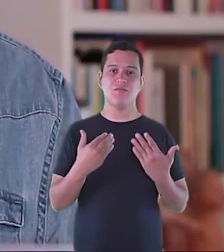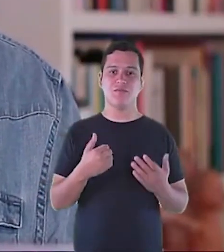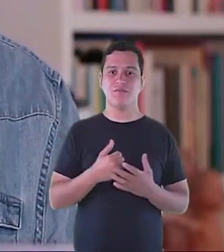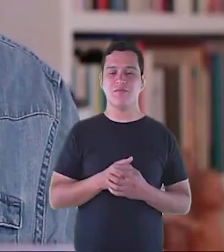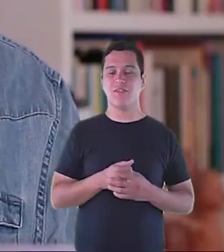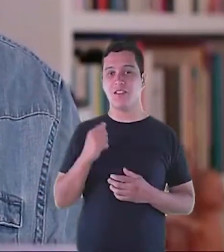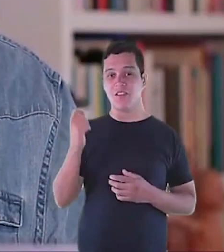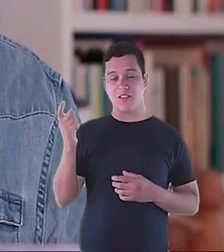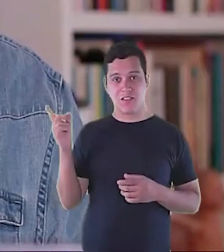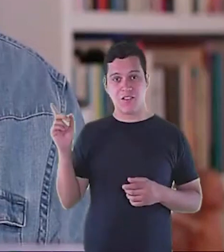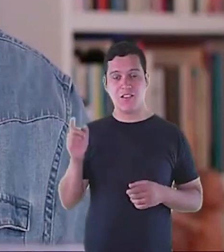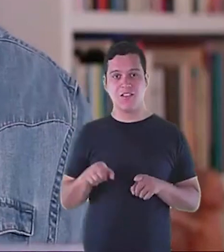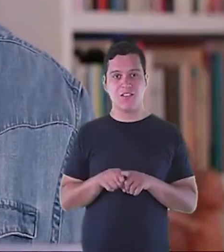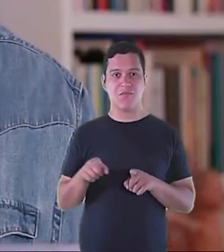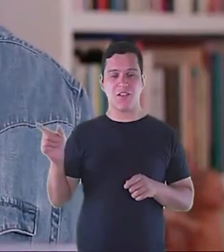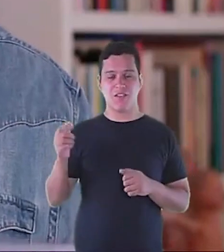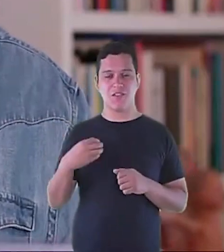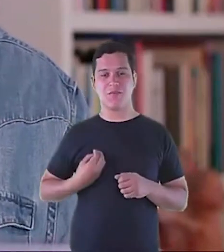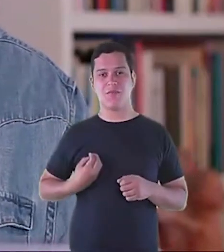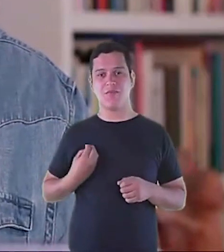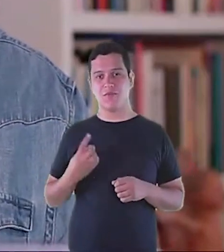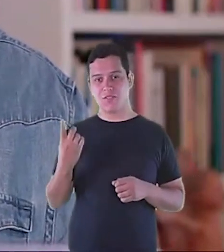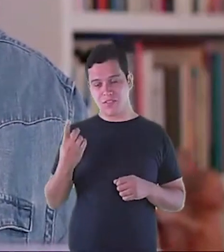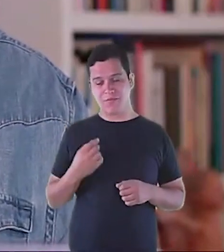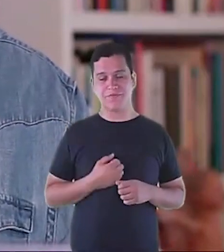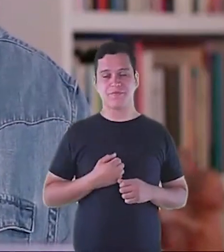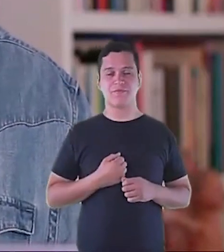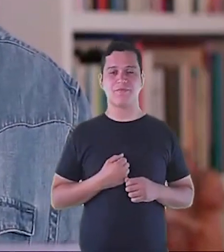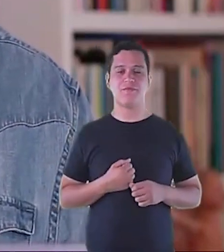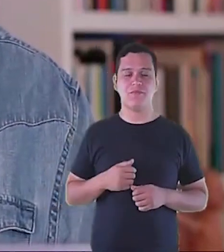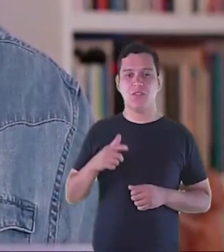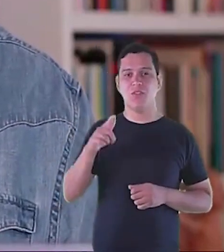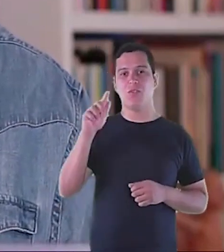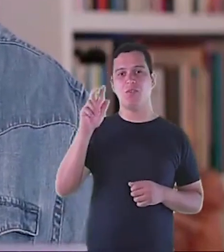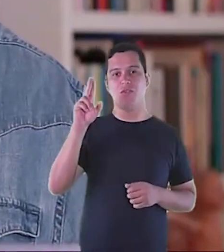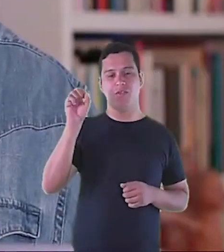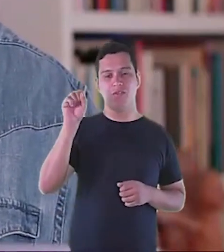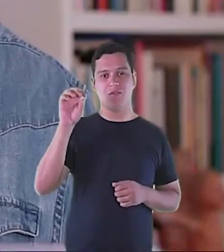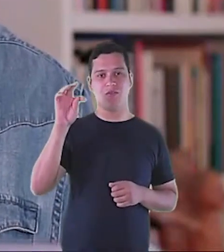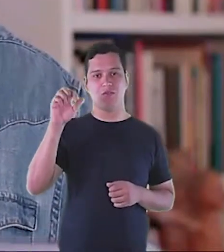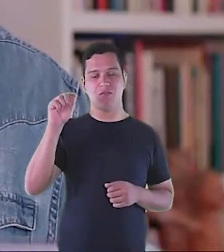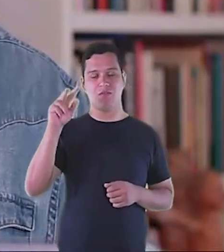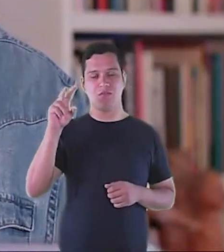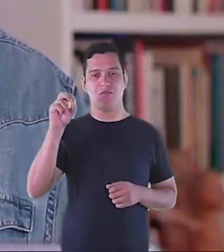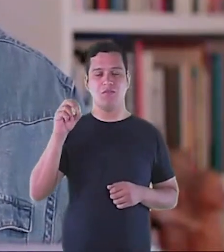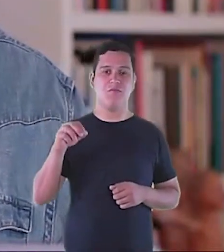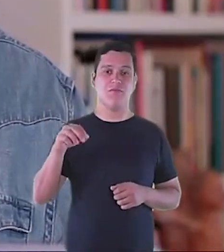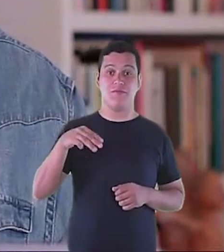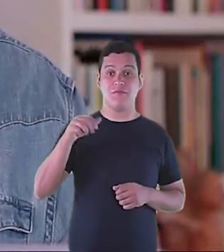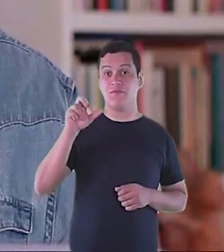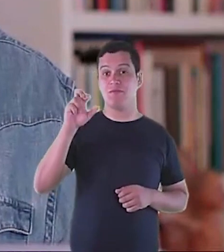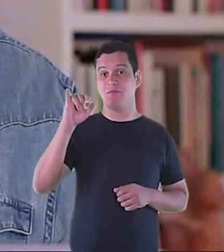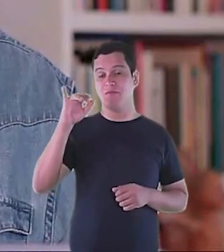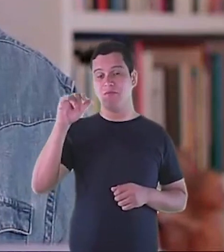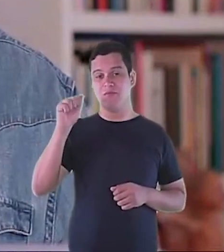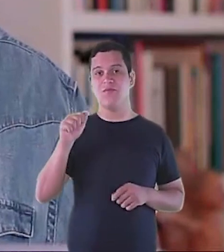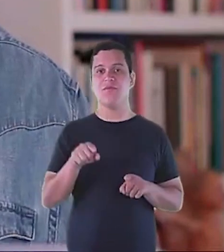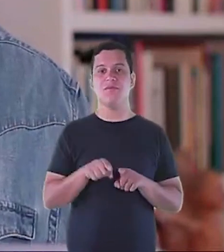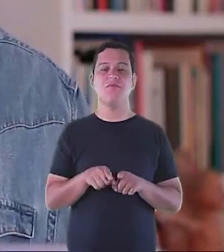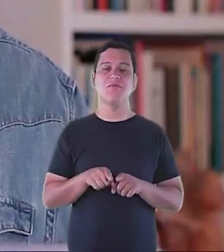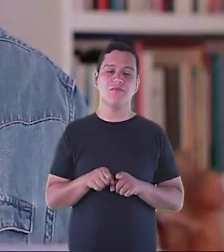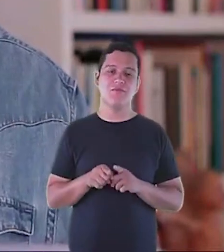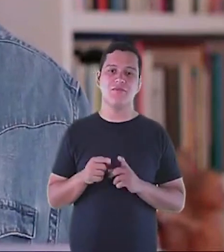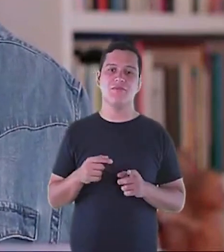lá. Gustavo Salim, da Comunica, boa noite. Maria José Amorim, Zezé Amorim, querida,